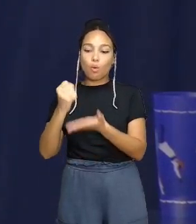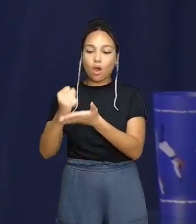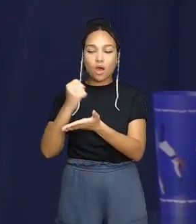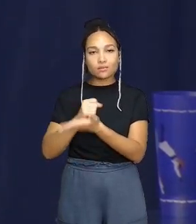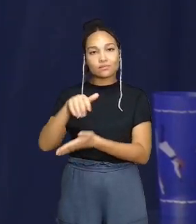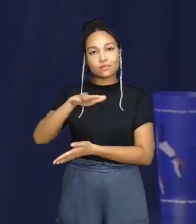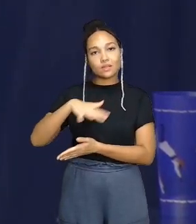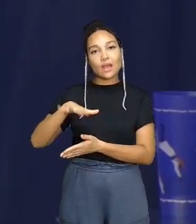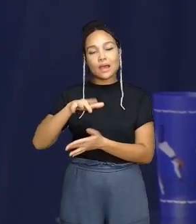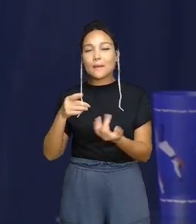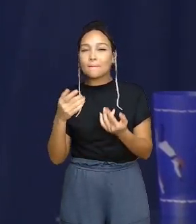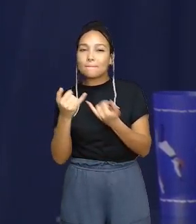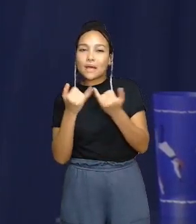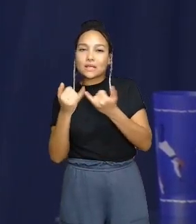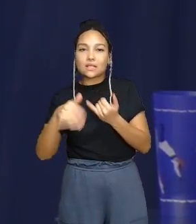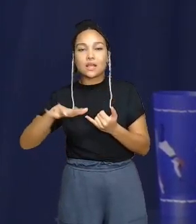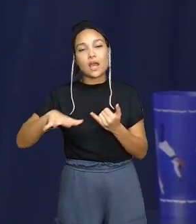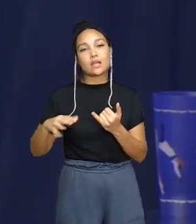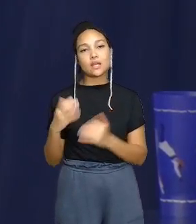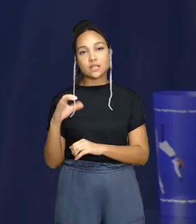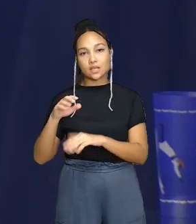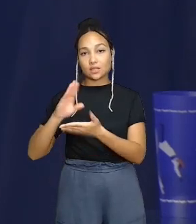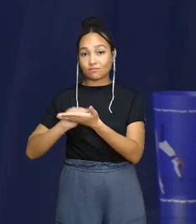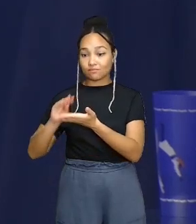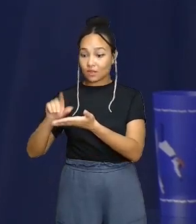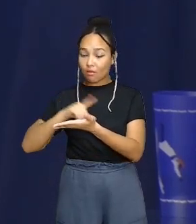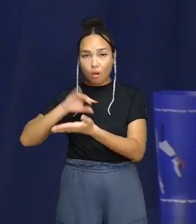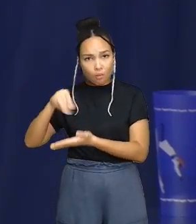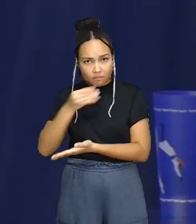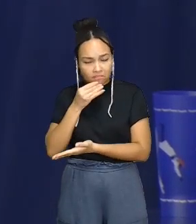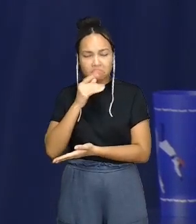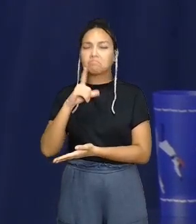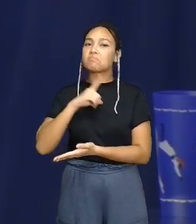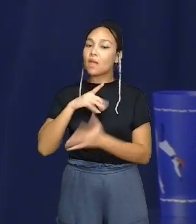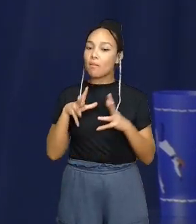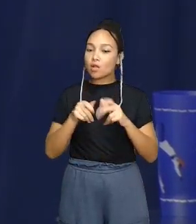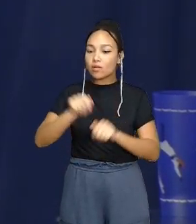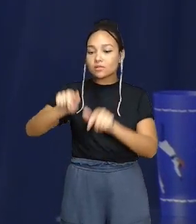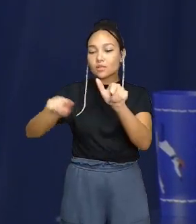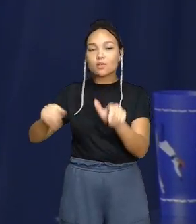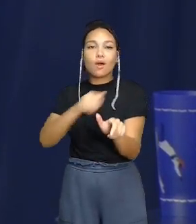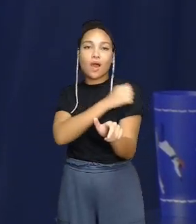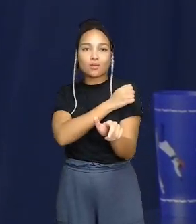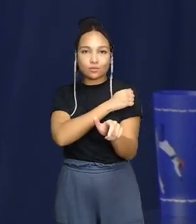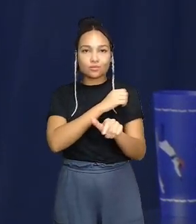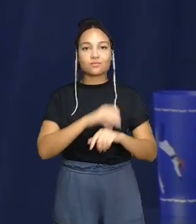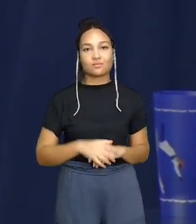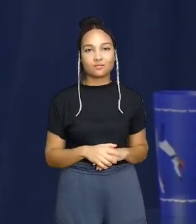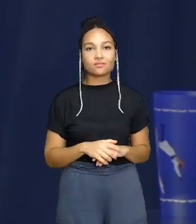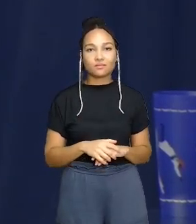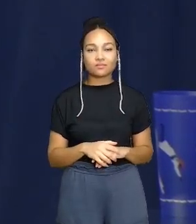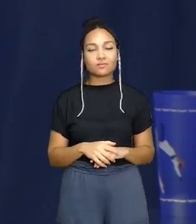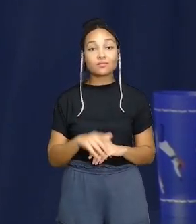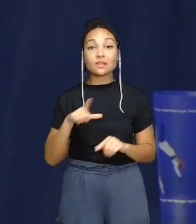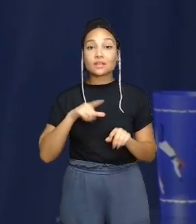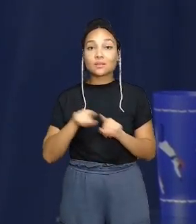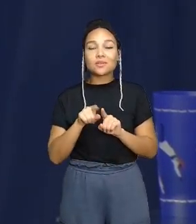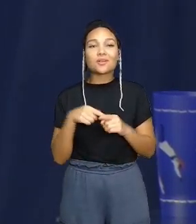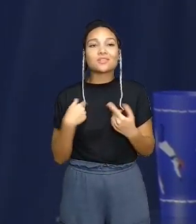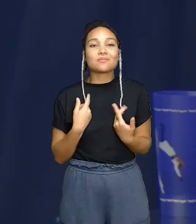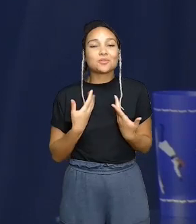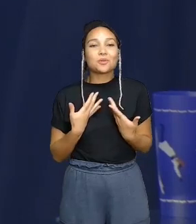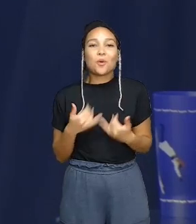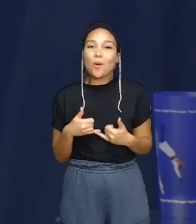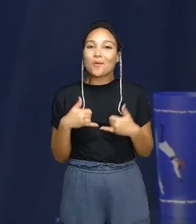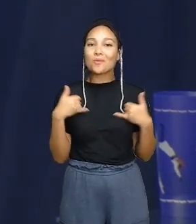dados. Então, tem muita oportunidade para todos os estudantes. E a gente tem muita satisfação, né, com